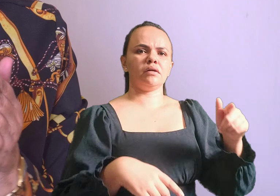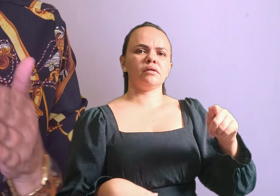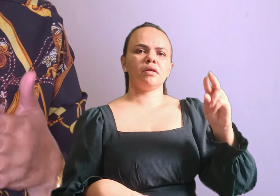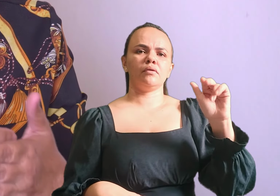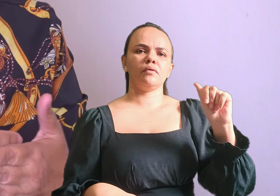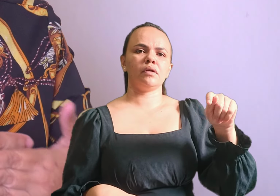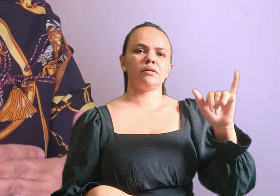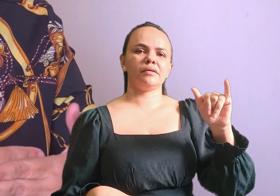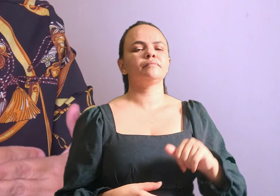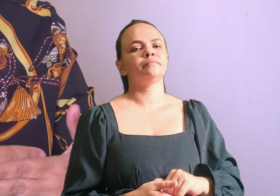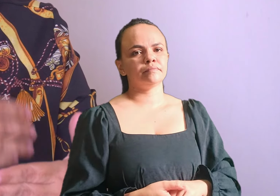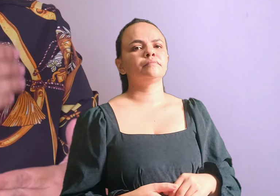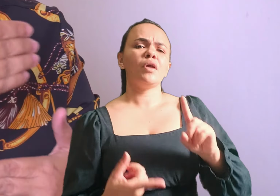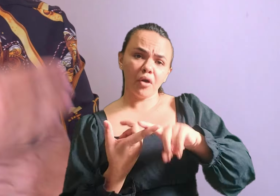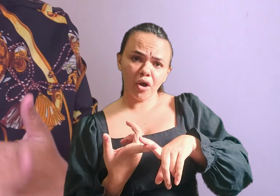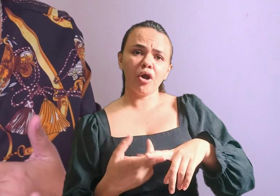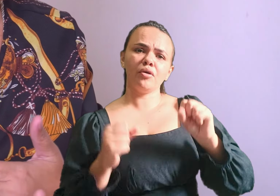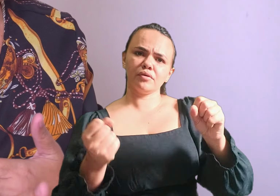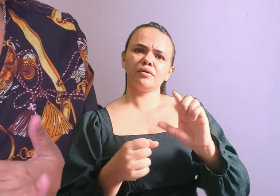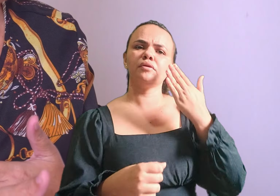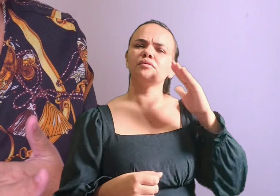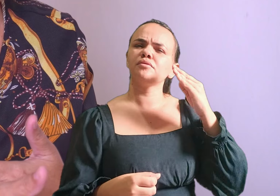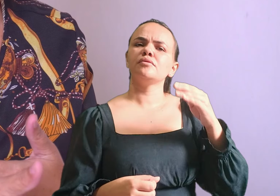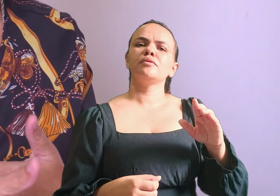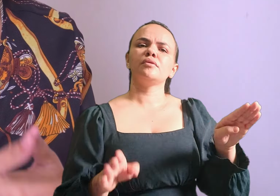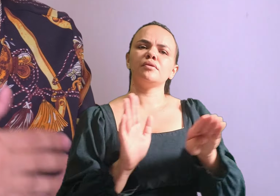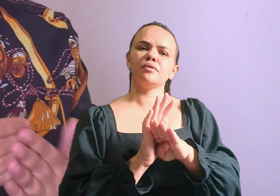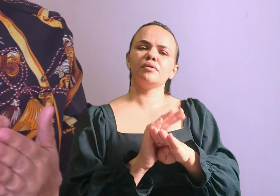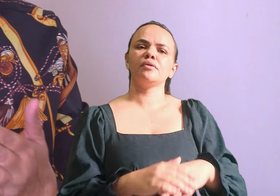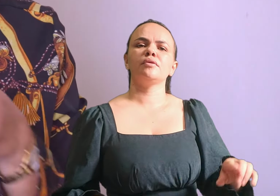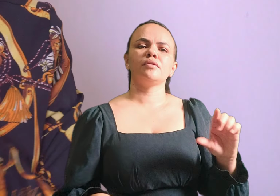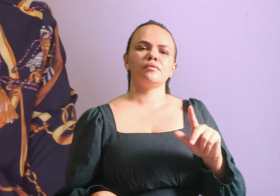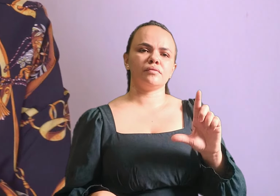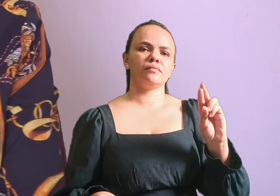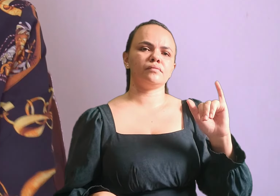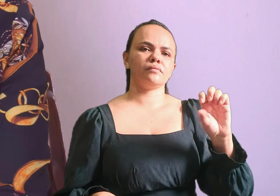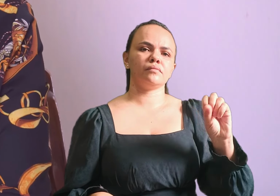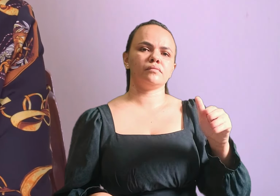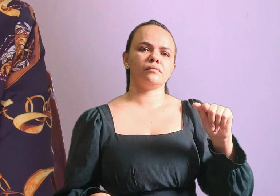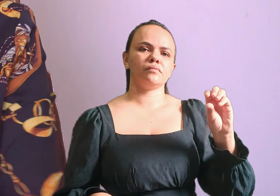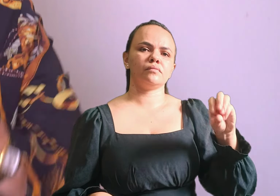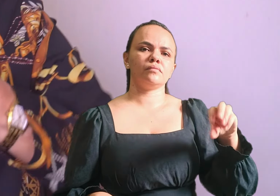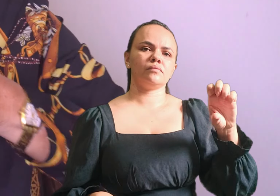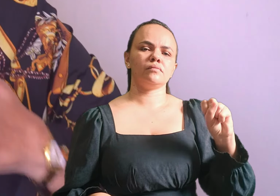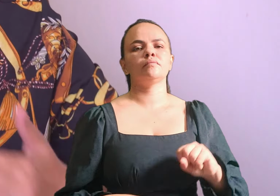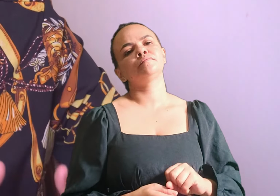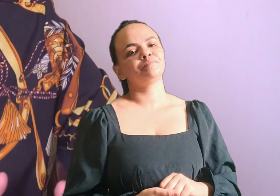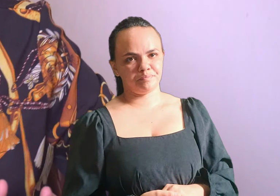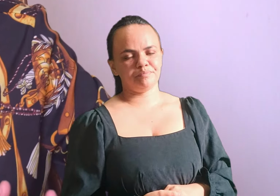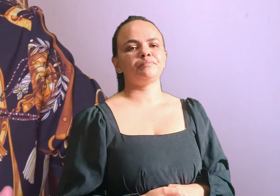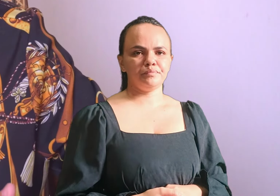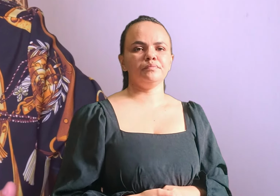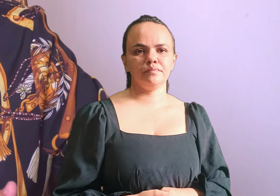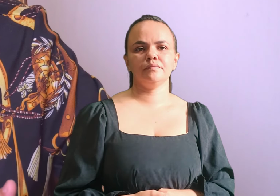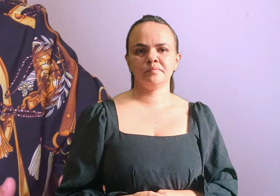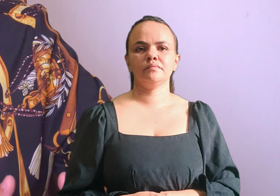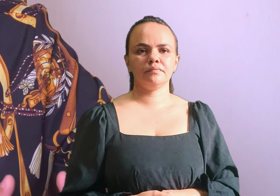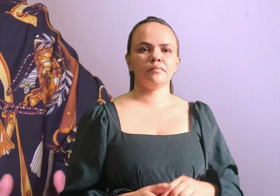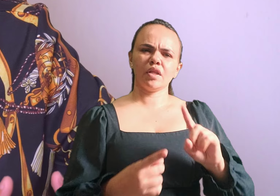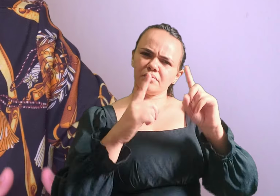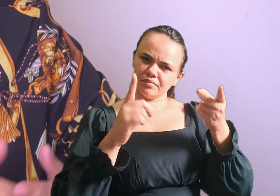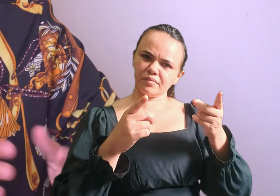que Luís Gomes pode ser entendida depois da chegada de luí Gomes e Medeiros mas principalmente depois da chegada de Padre